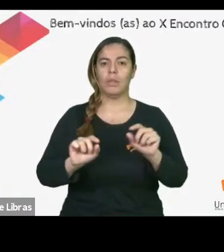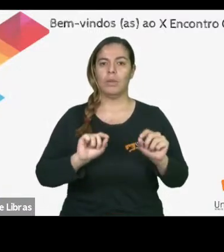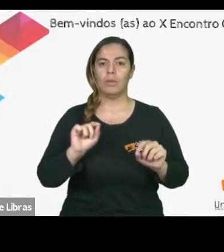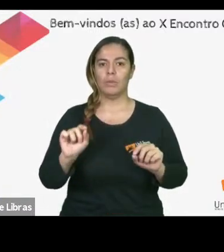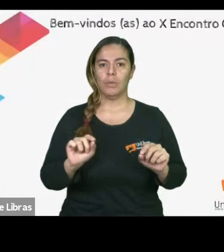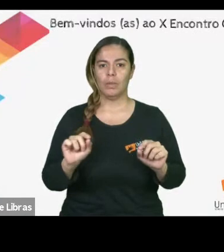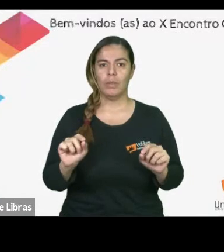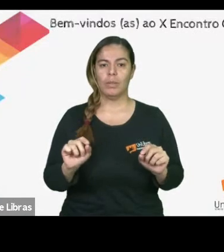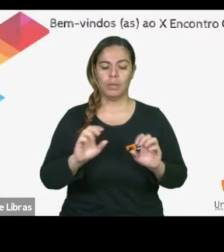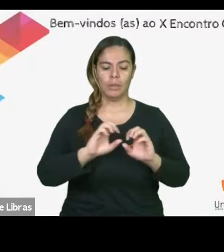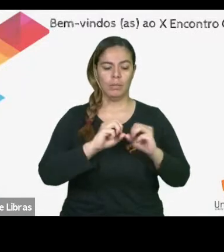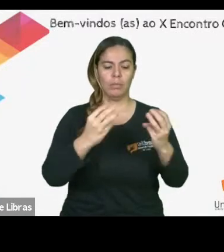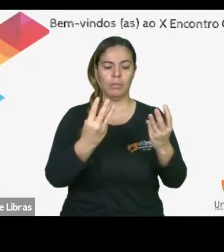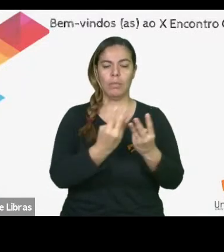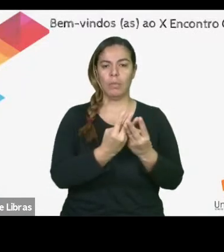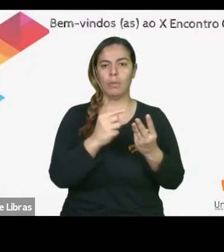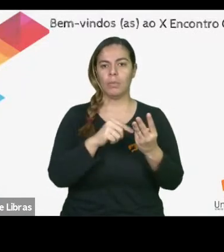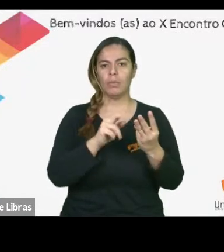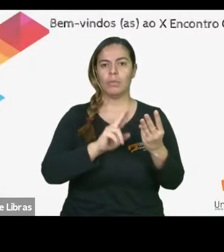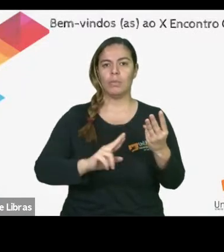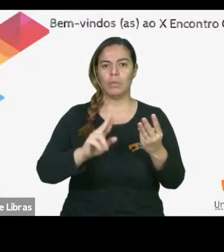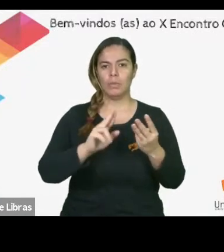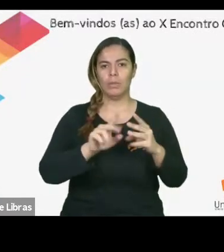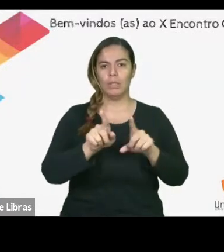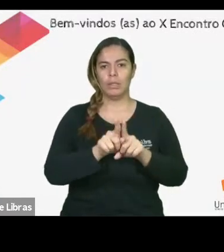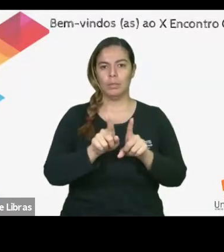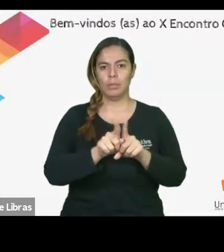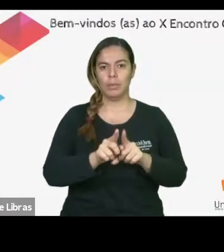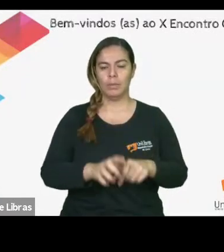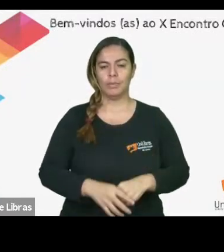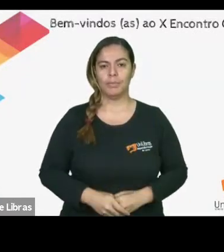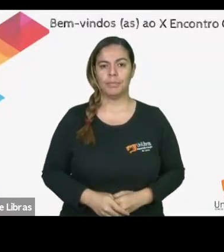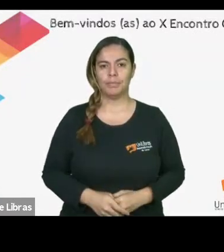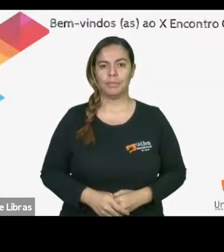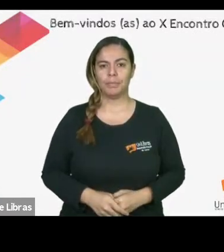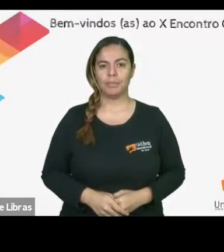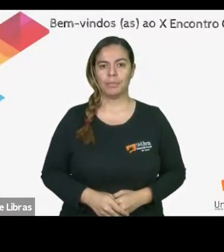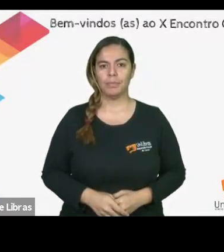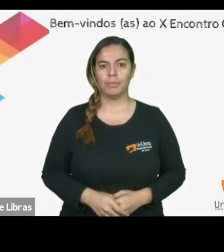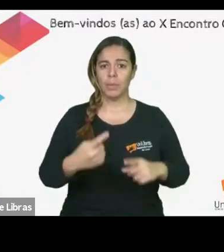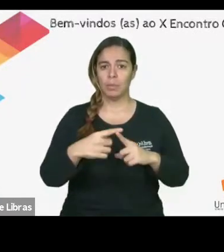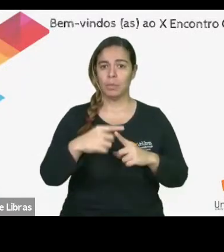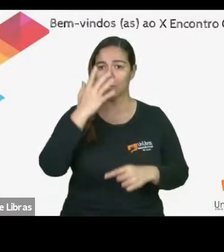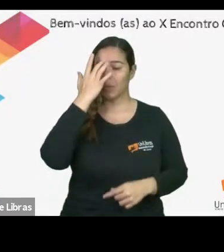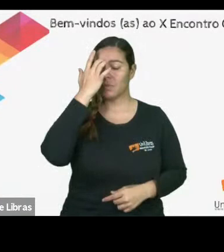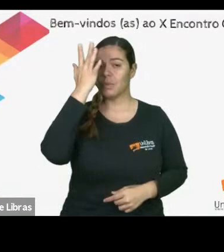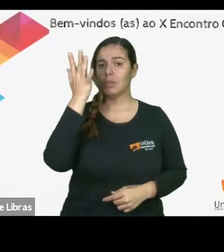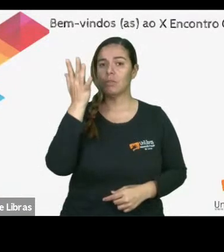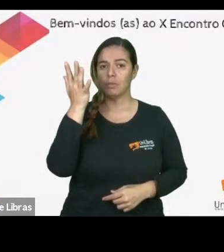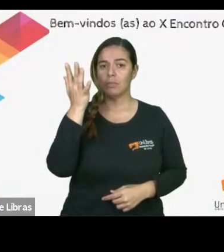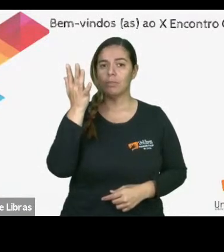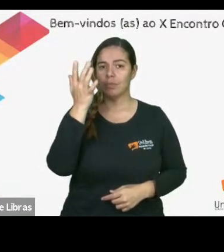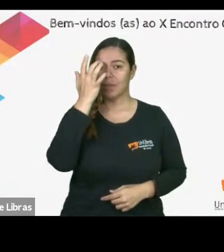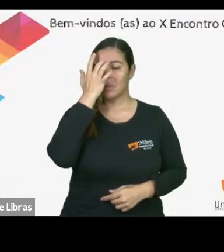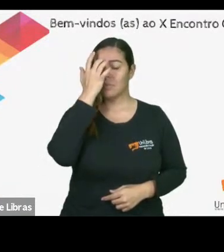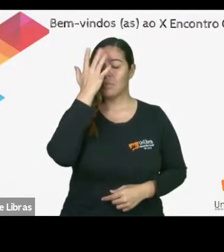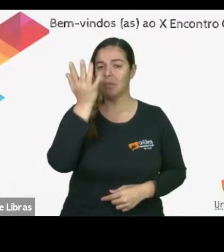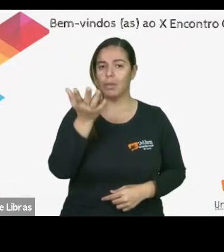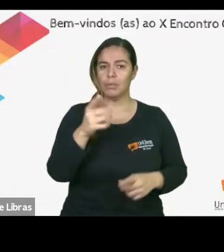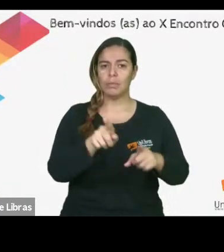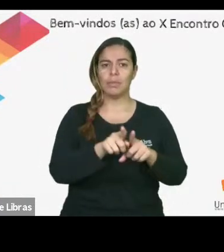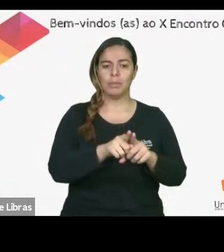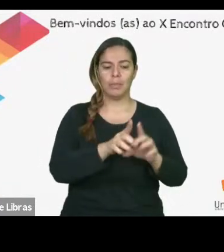o PowerPoint, usar a apresentação, porque facilita, ou vai facilitar a minha fala, dar uma